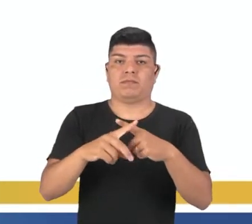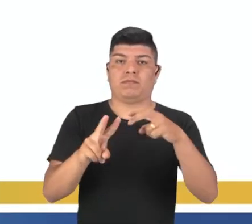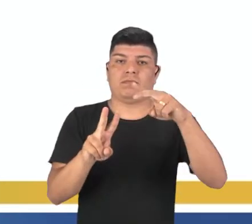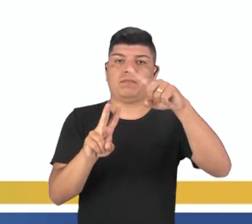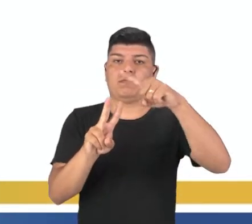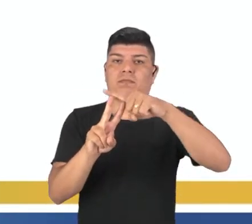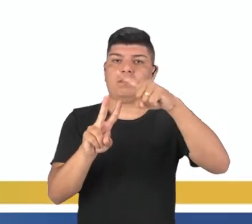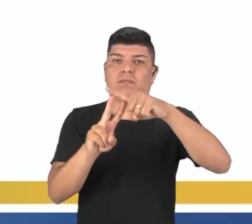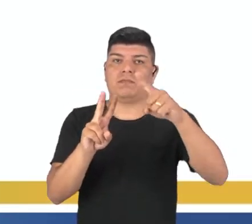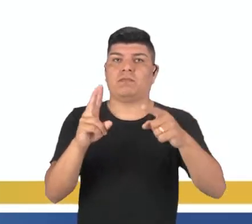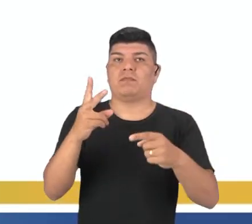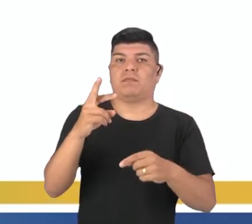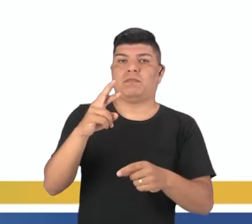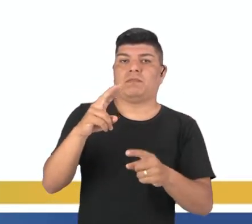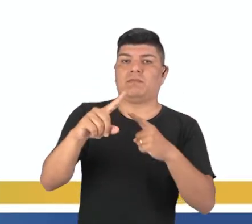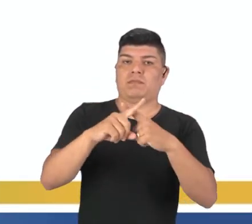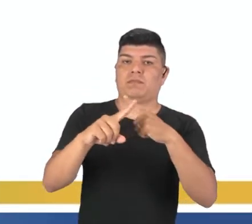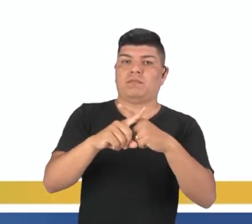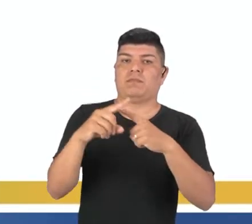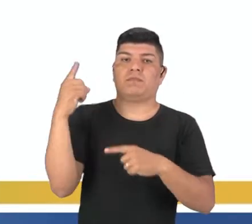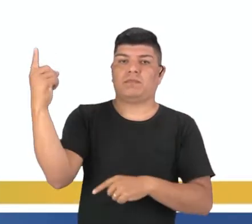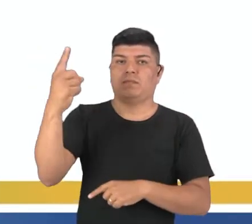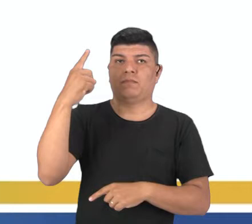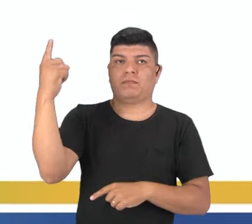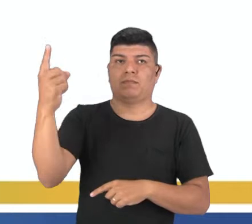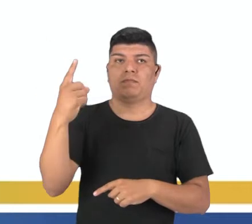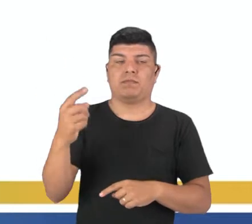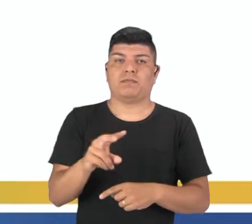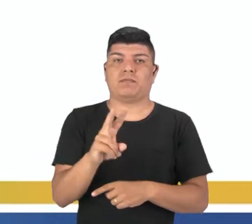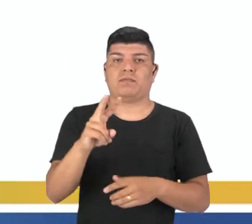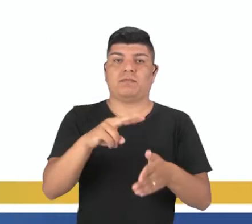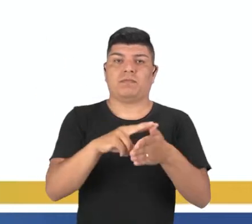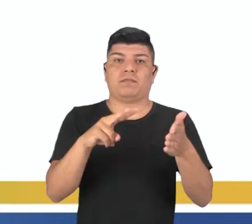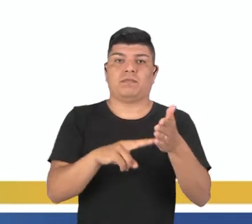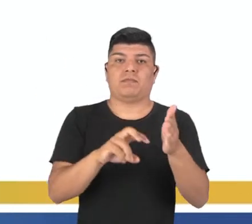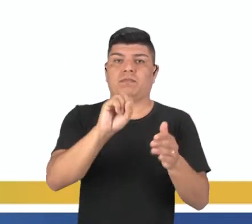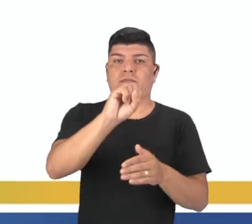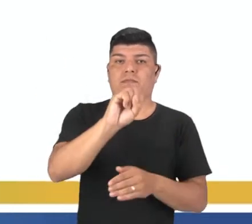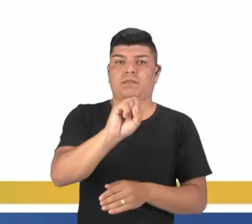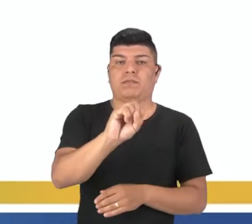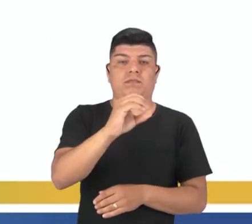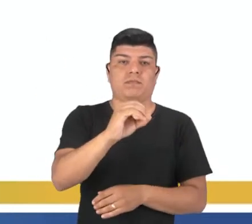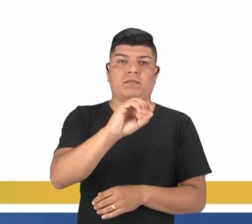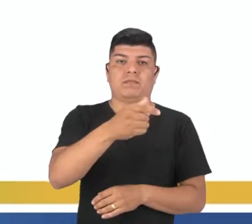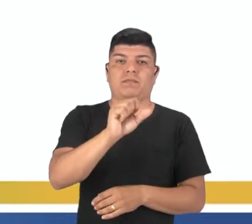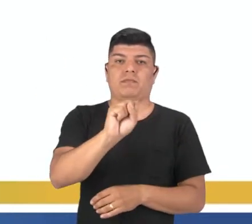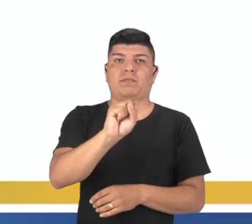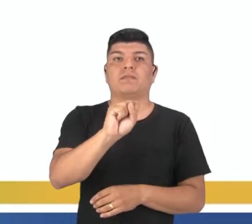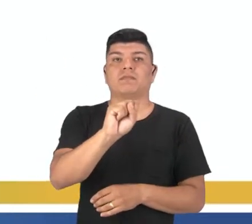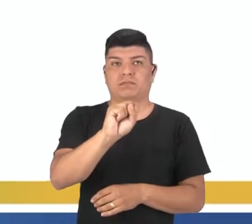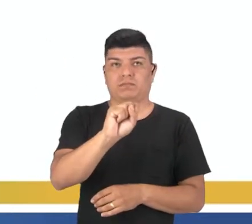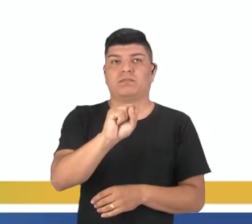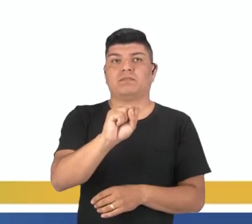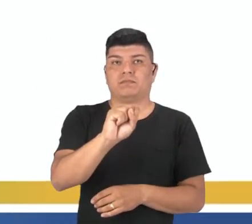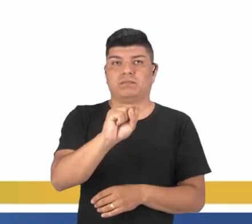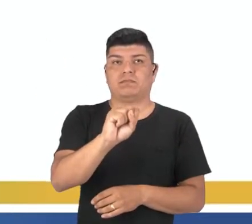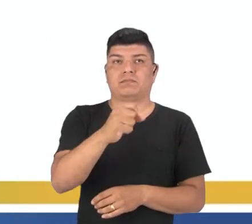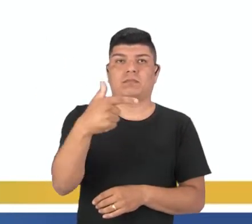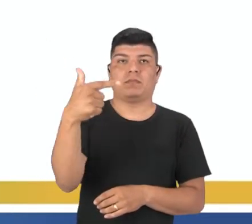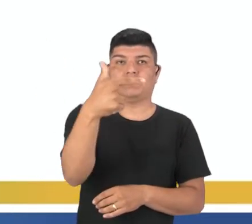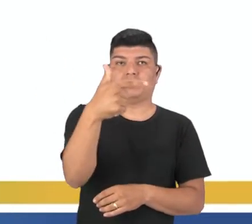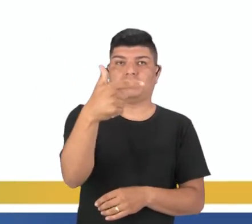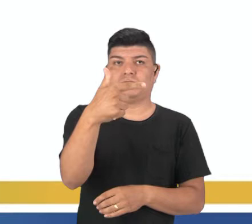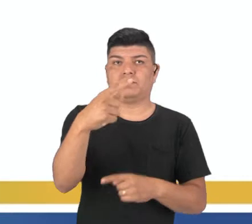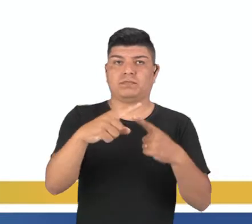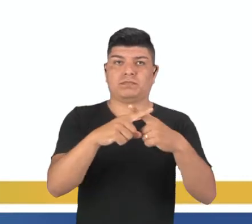o π vezes a altura. Então, o volume vai ser dado por 0,8, que é o nosso raio, da base,